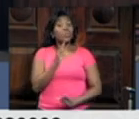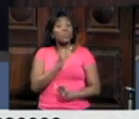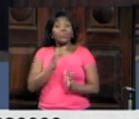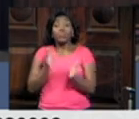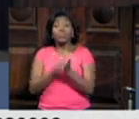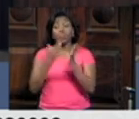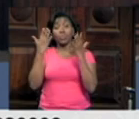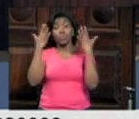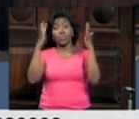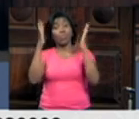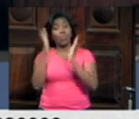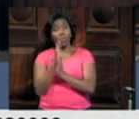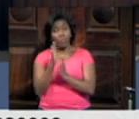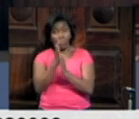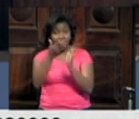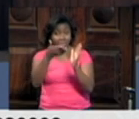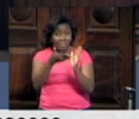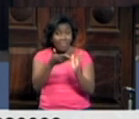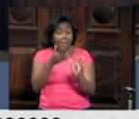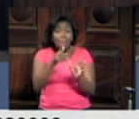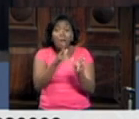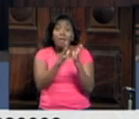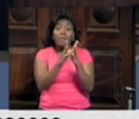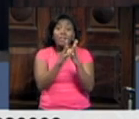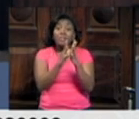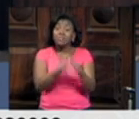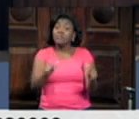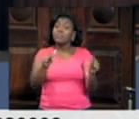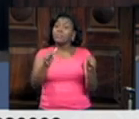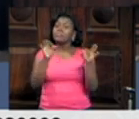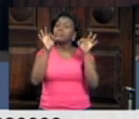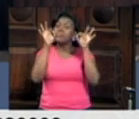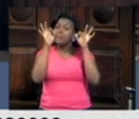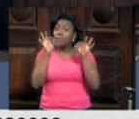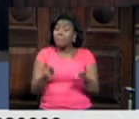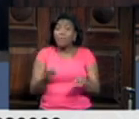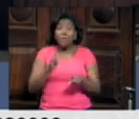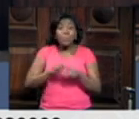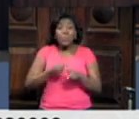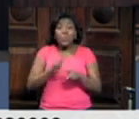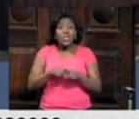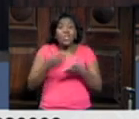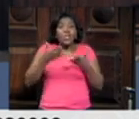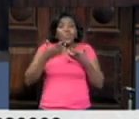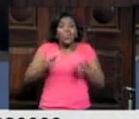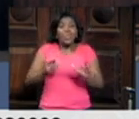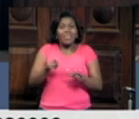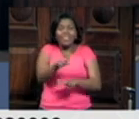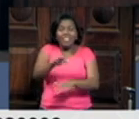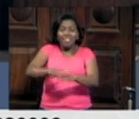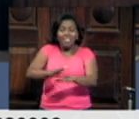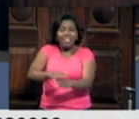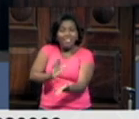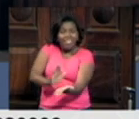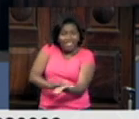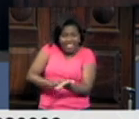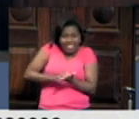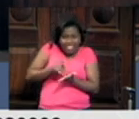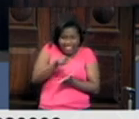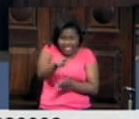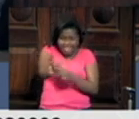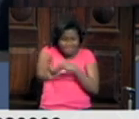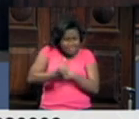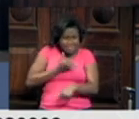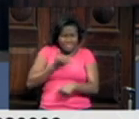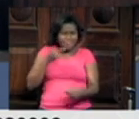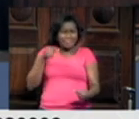homenagens. Mas desapareceu, certamente, porque não pretendia receber homenagens daqueles que o traíram